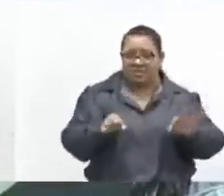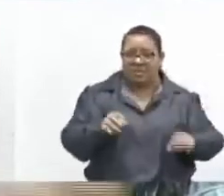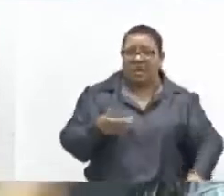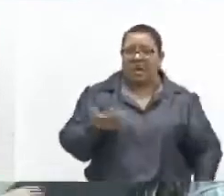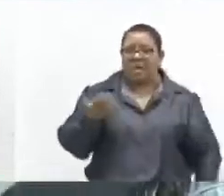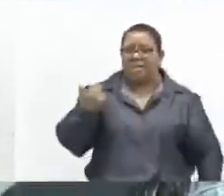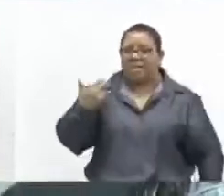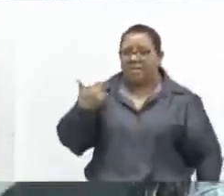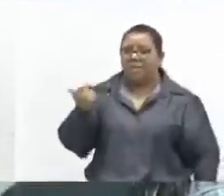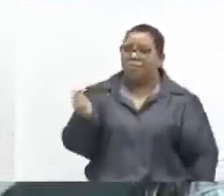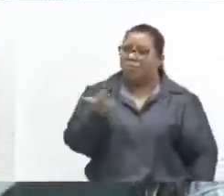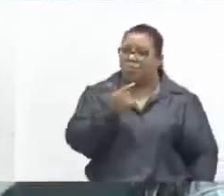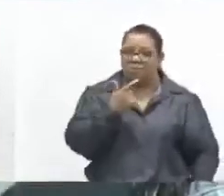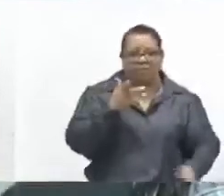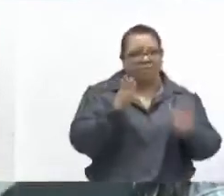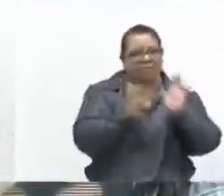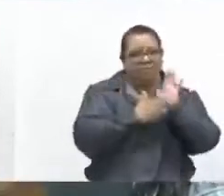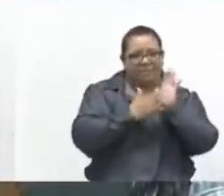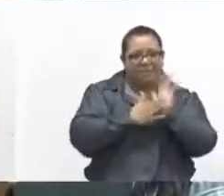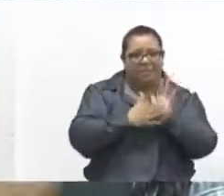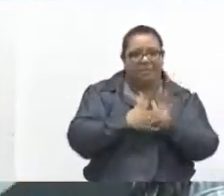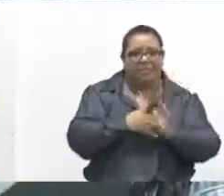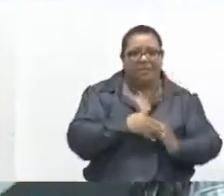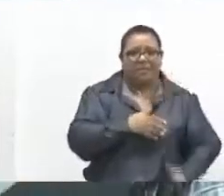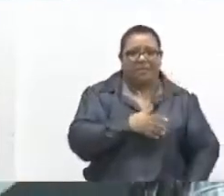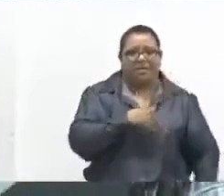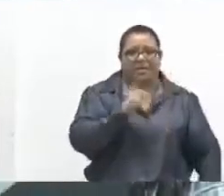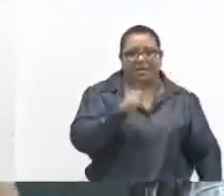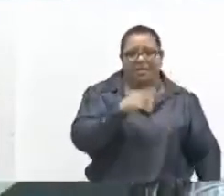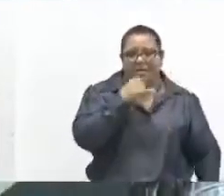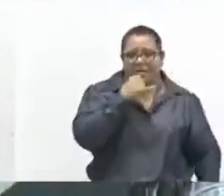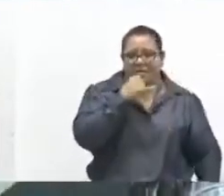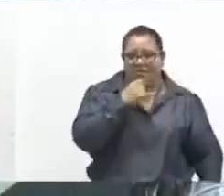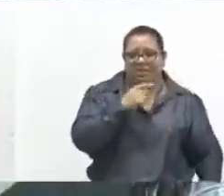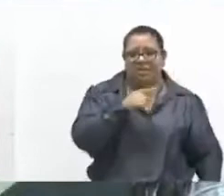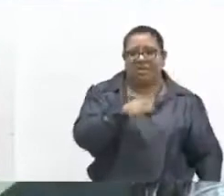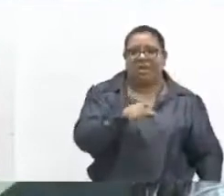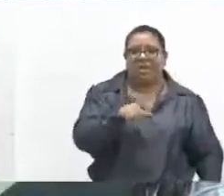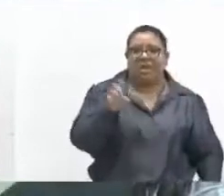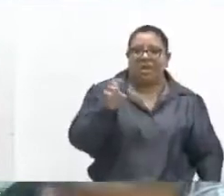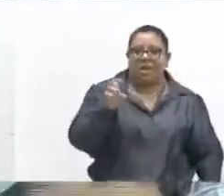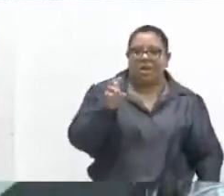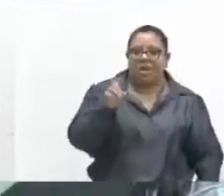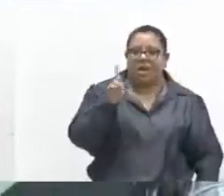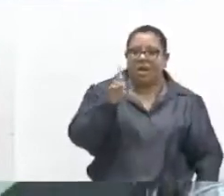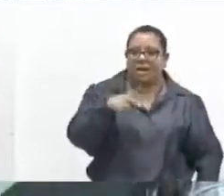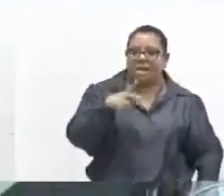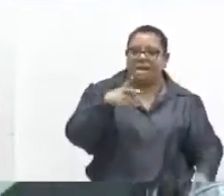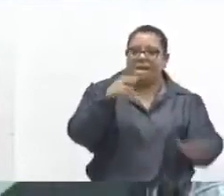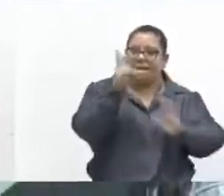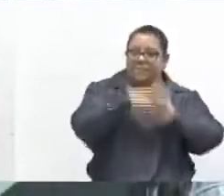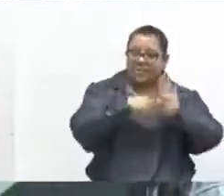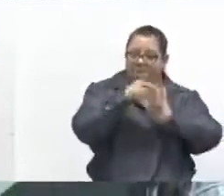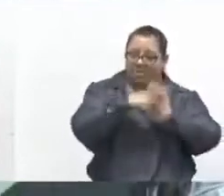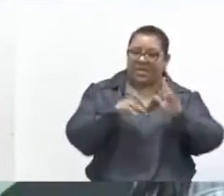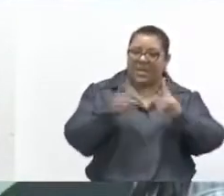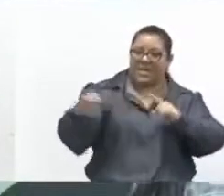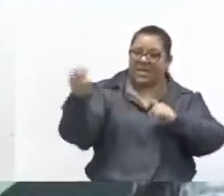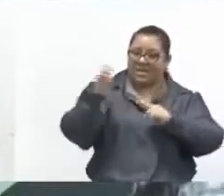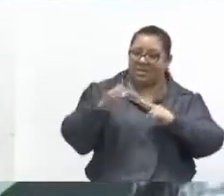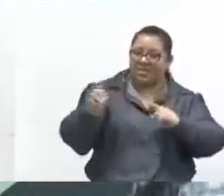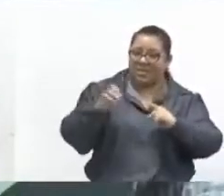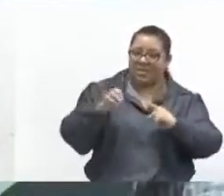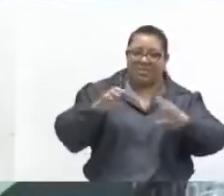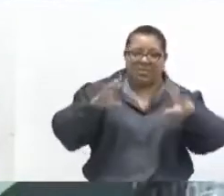nem a possibilidade de ter, professor Antônio, professor Agma, o PNAEST, que é o Programa Nacional, o Programa Estadual de Assistência Estudantil, que a gente,